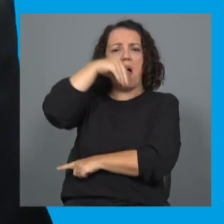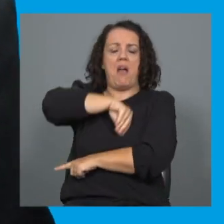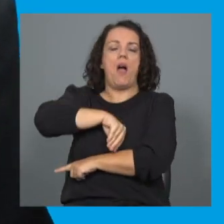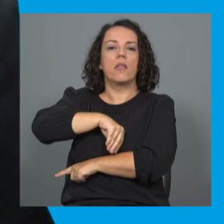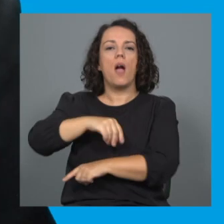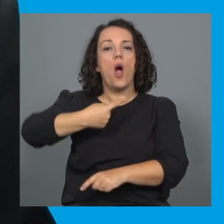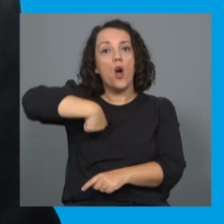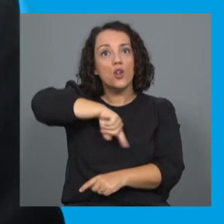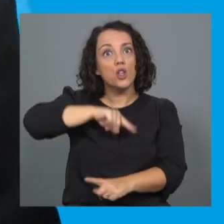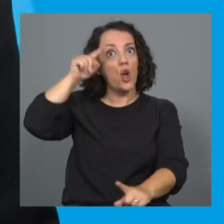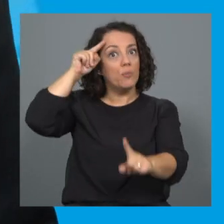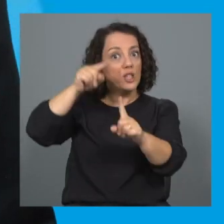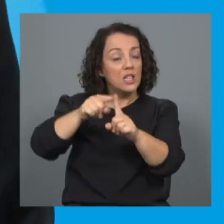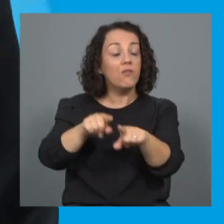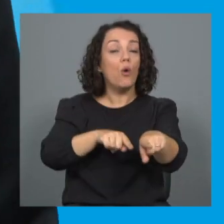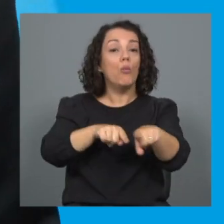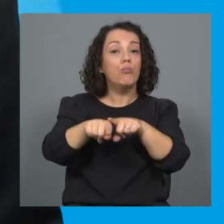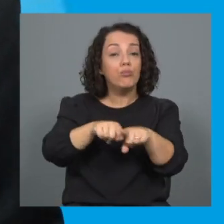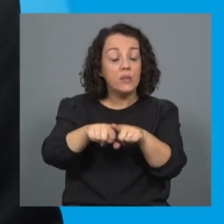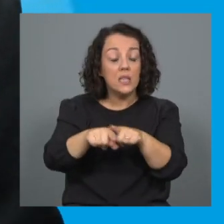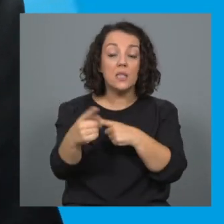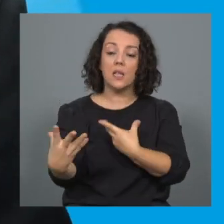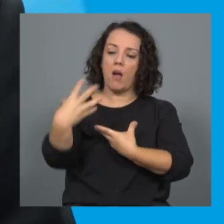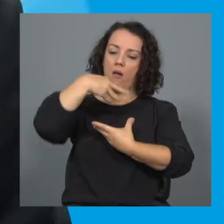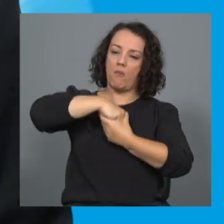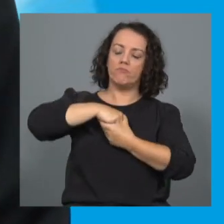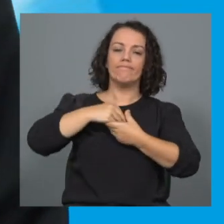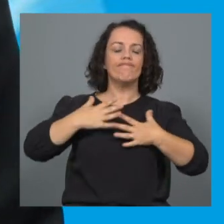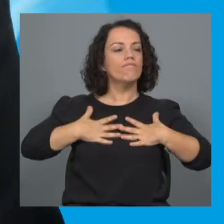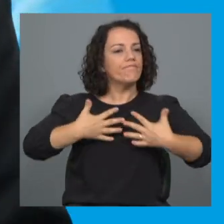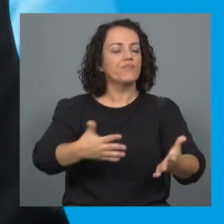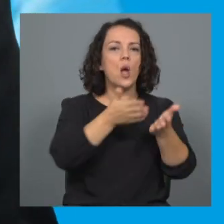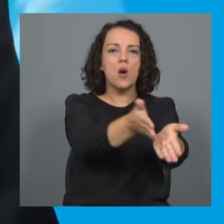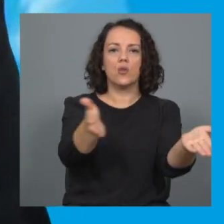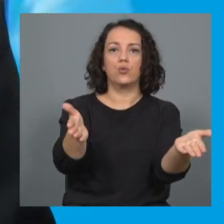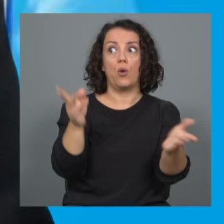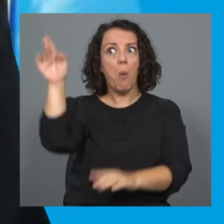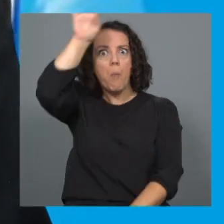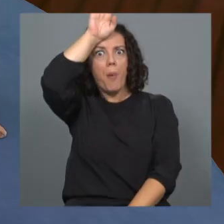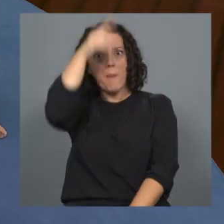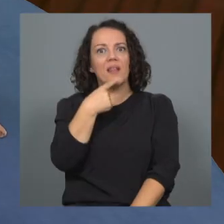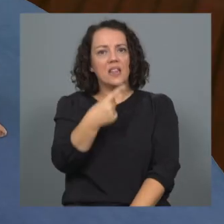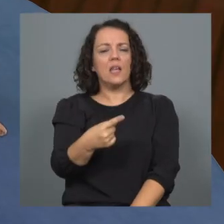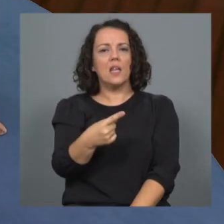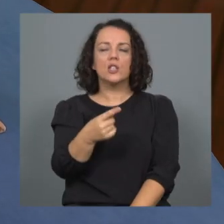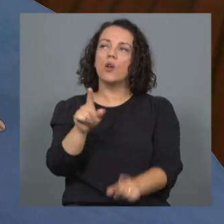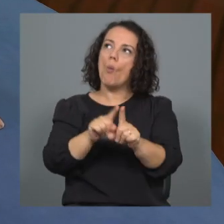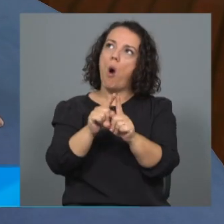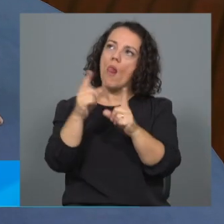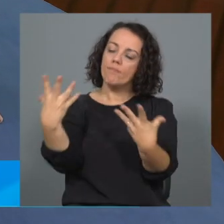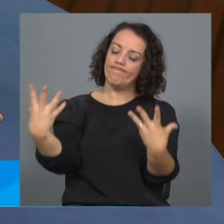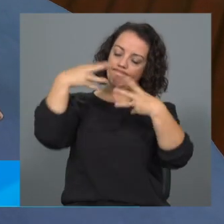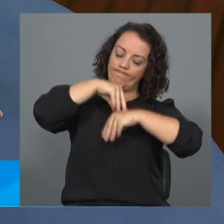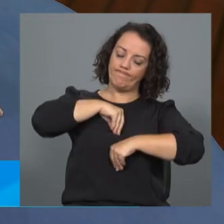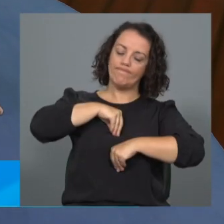missão na política é servir. O Papa diz que a maior das caridades é a política. Portanto, É esta mensagem que é preciso as pessoas interiorizarem